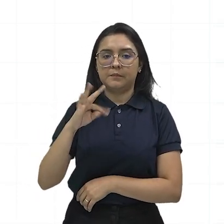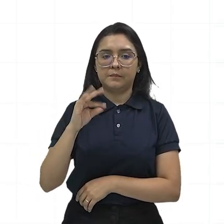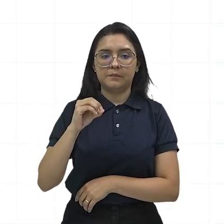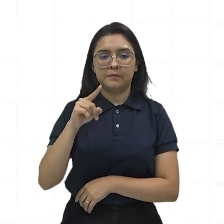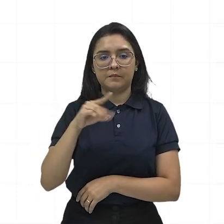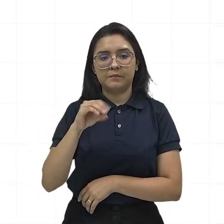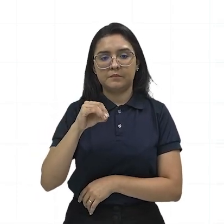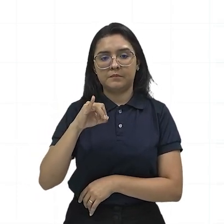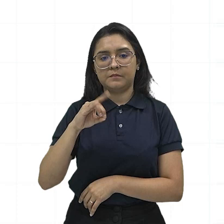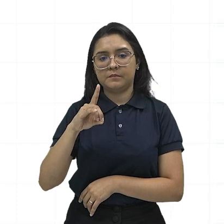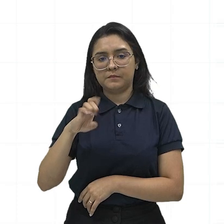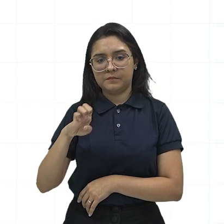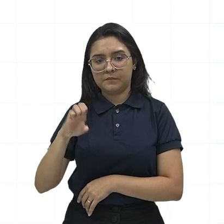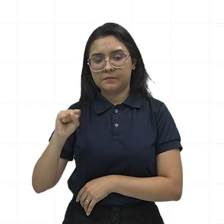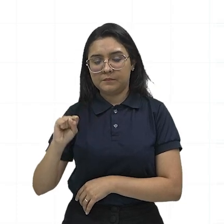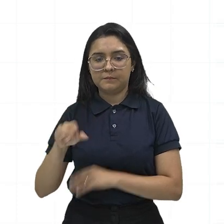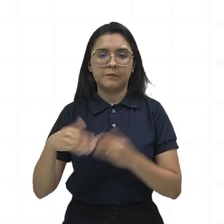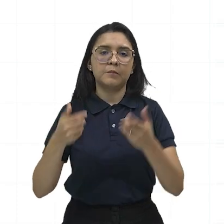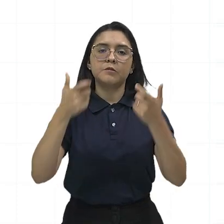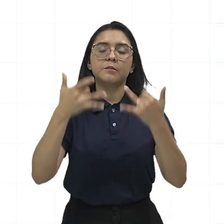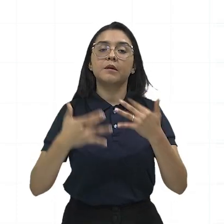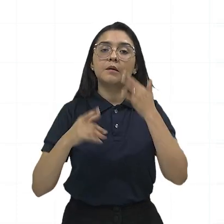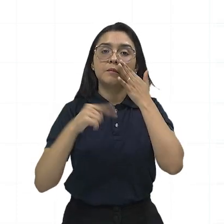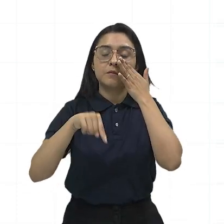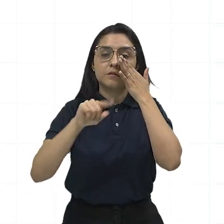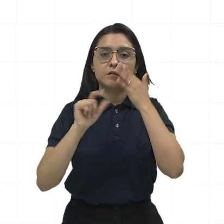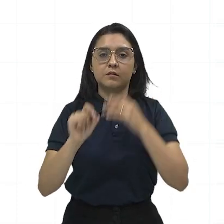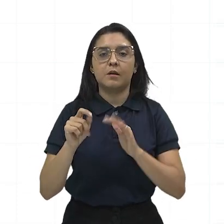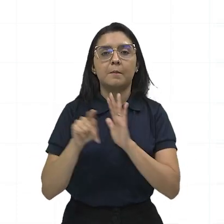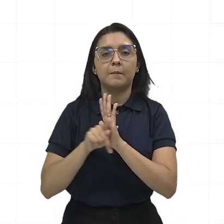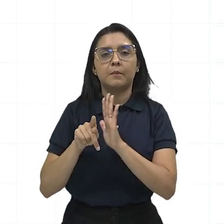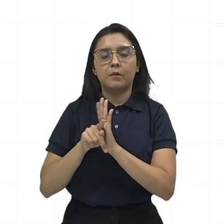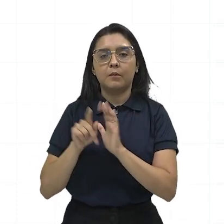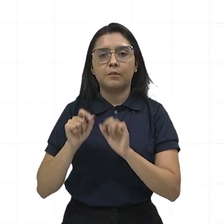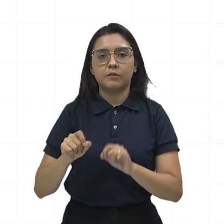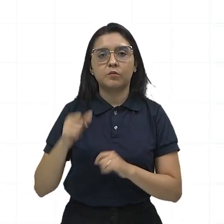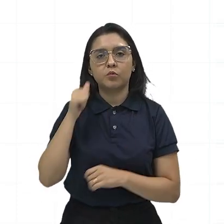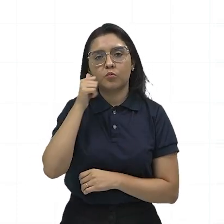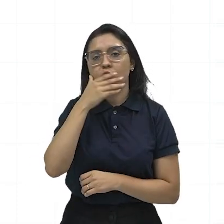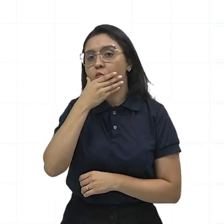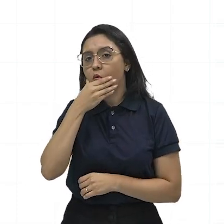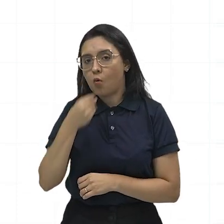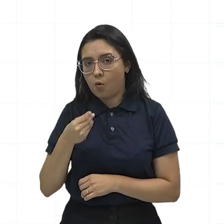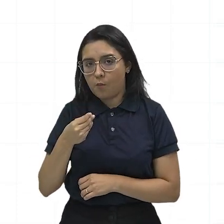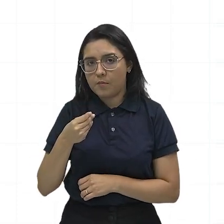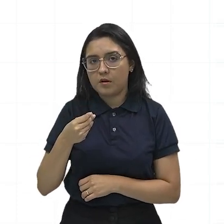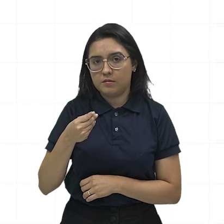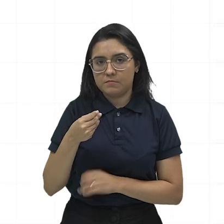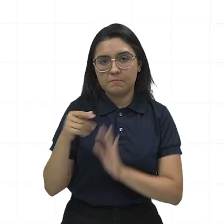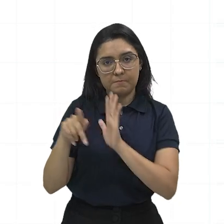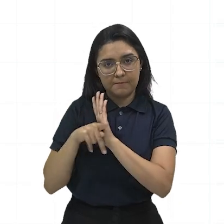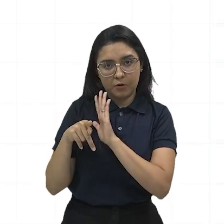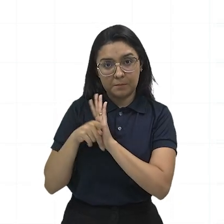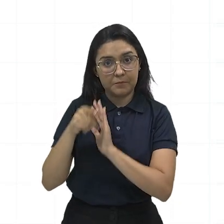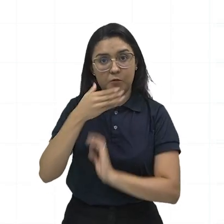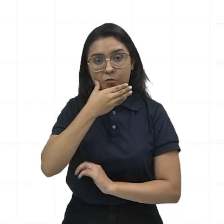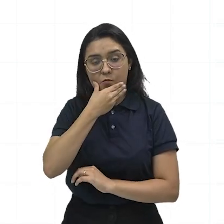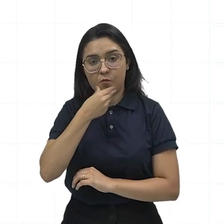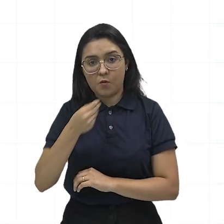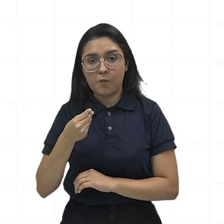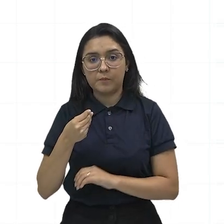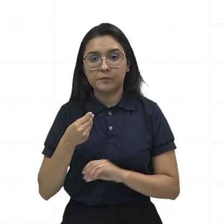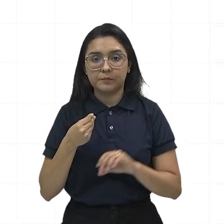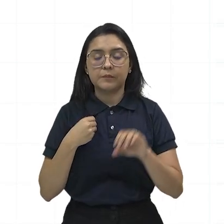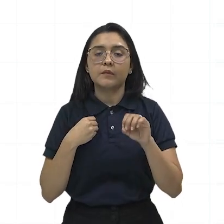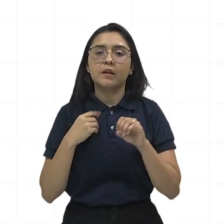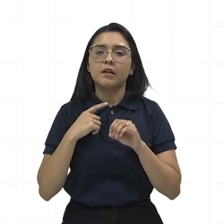para vocês, eles são parte do indivíduo do outro sexo, né? O sexo masculino. Eles são atraídos